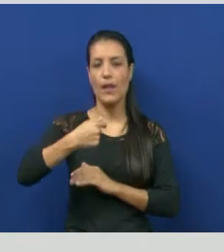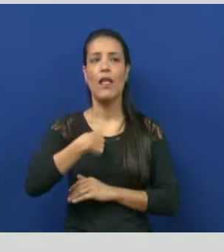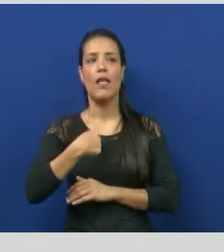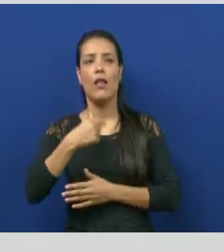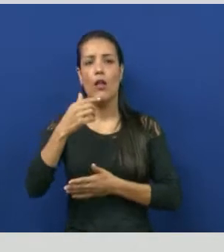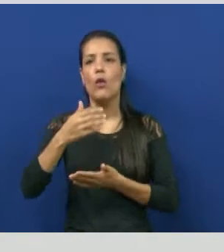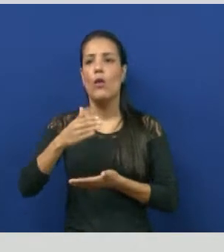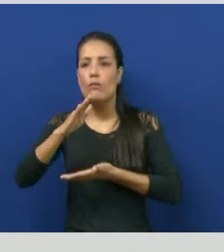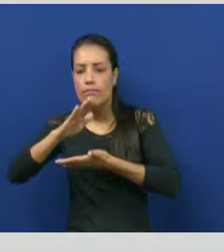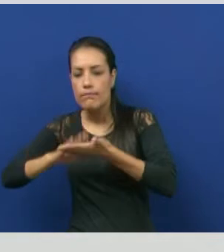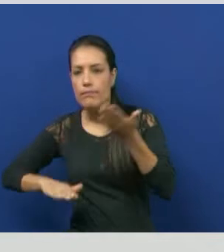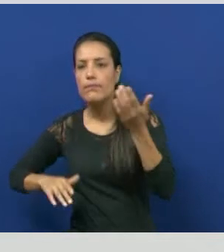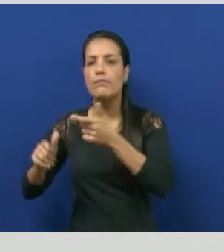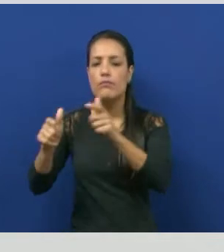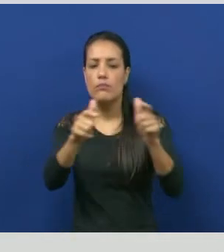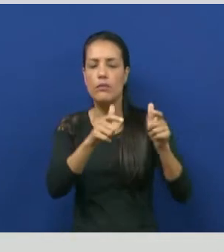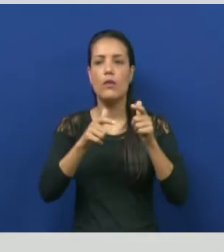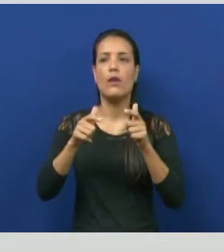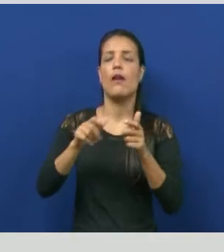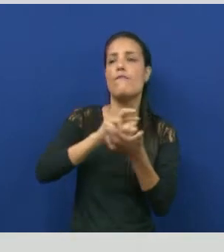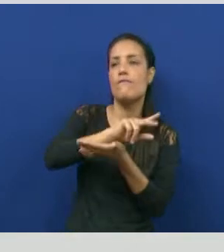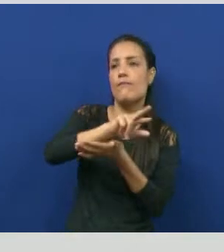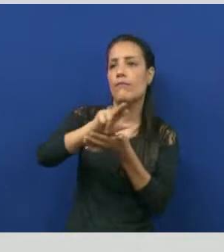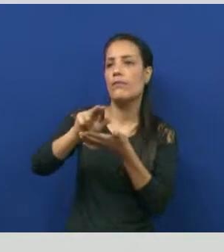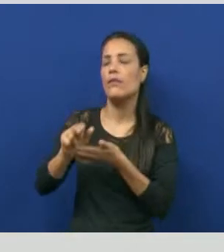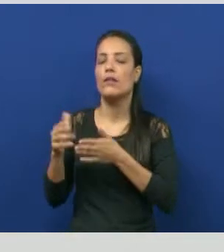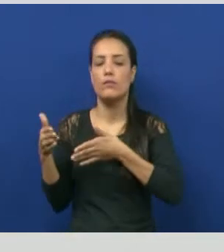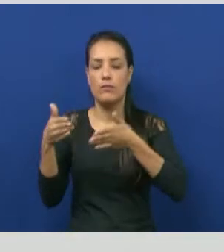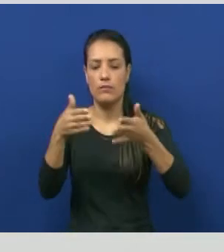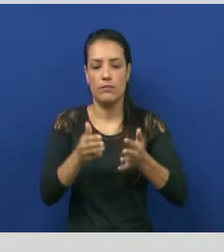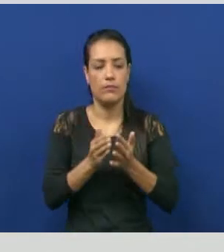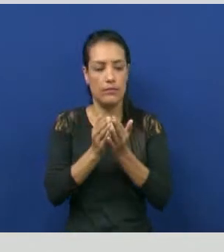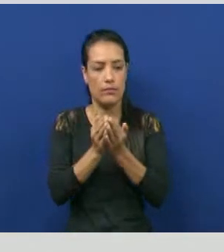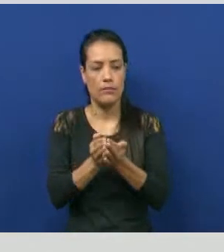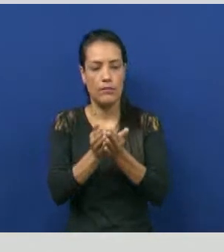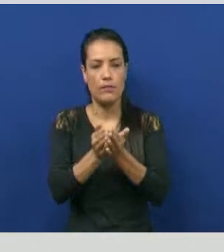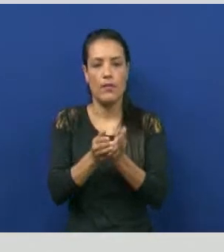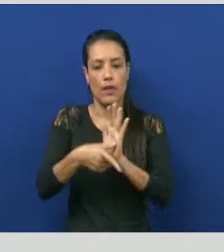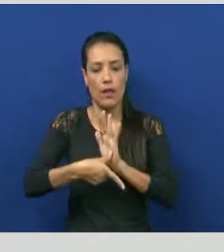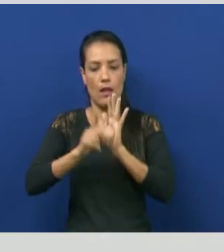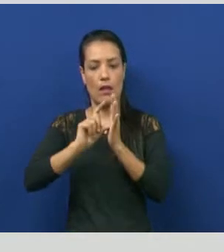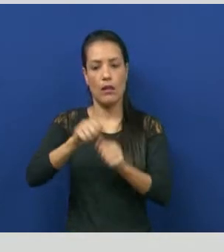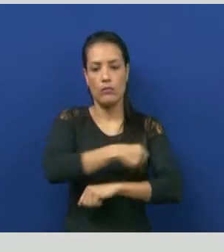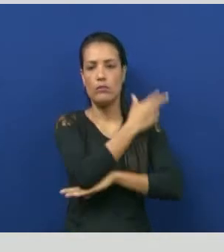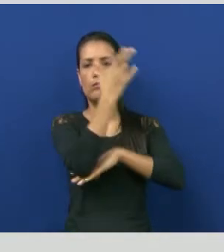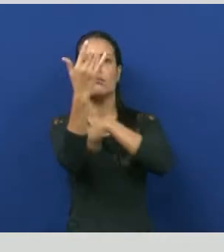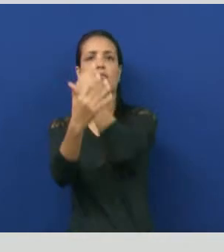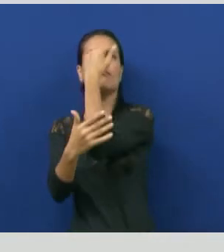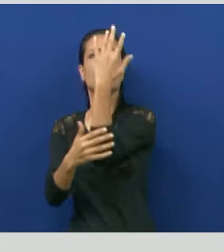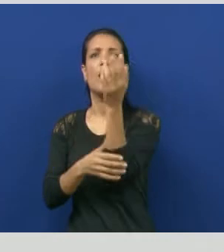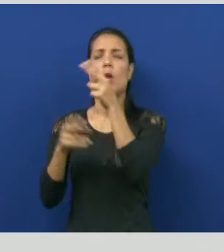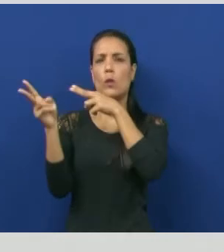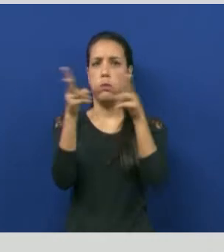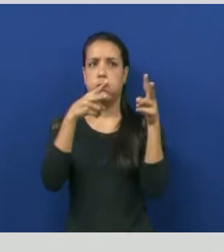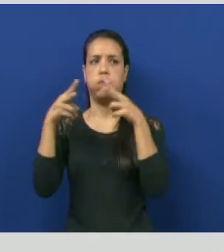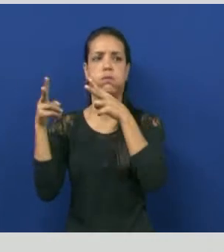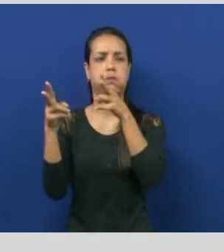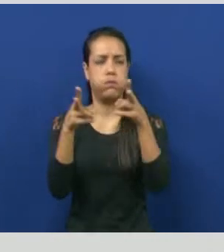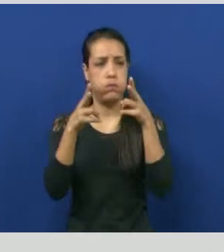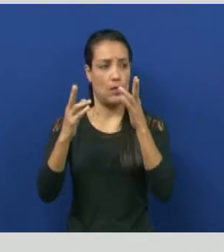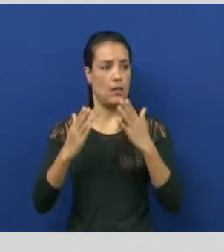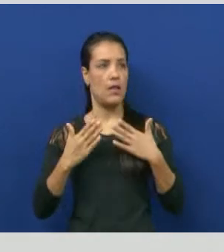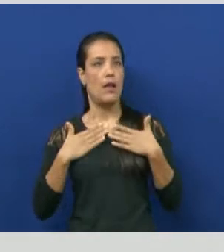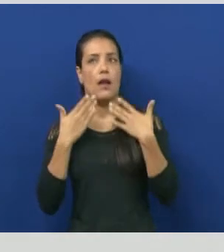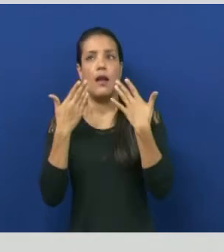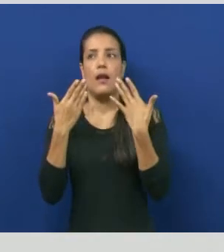por esses lugares e acabava de chegar ao porto. Antes de entrar na mata, a tempestade tinha me surpreendido nas vastas